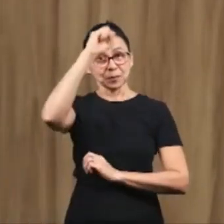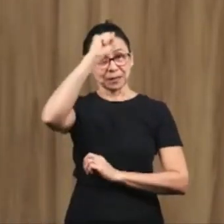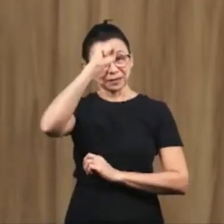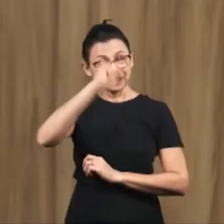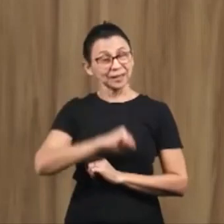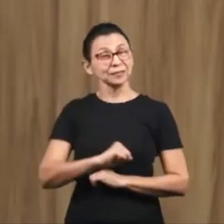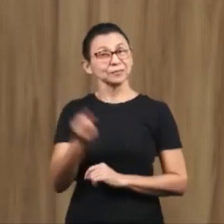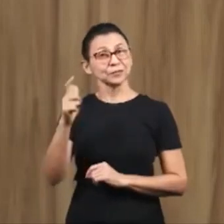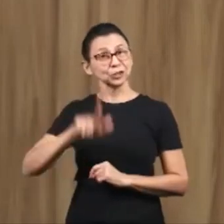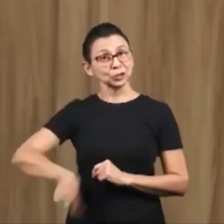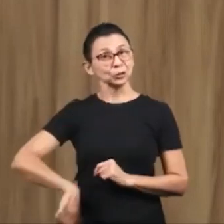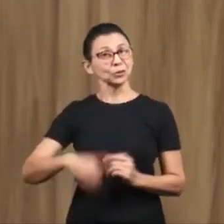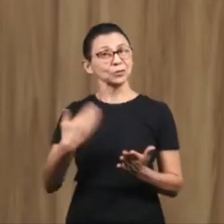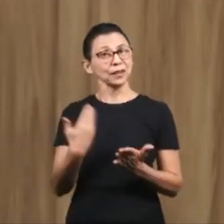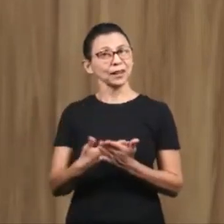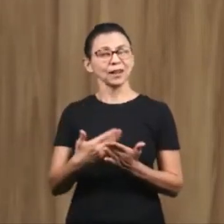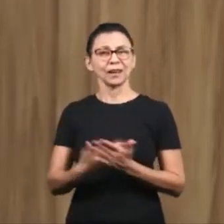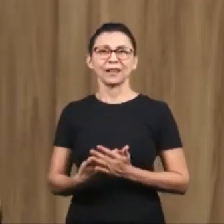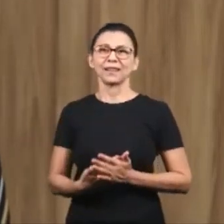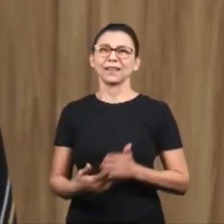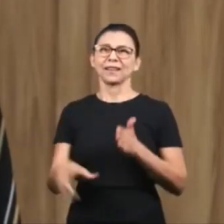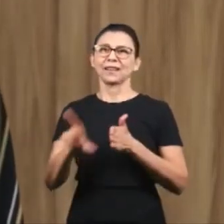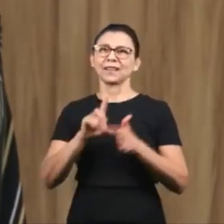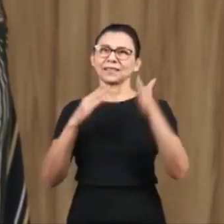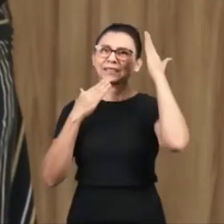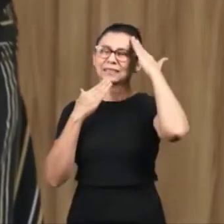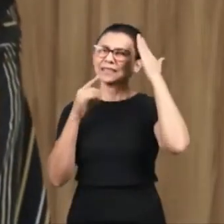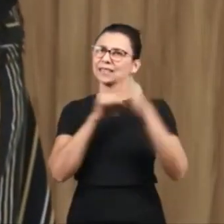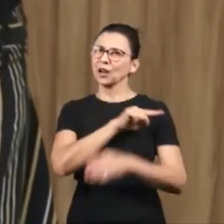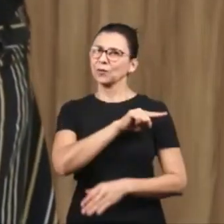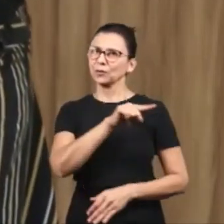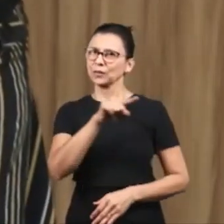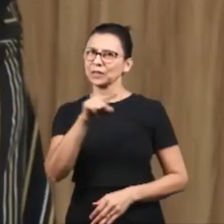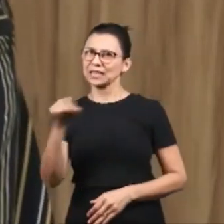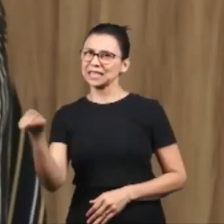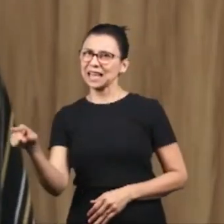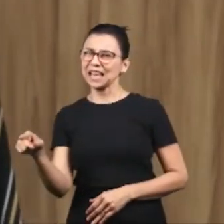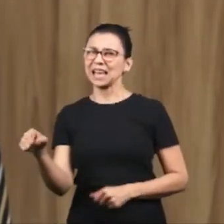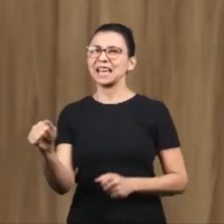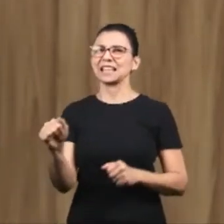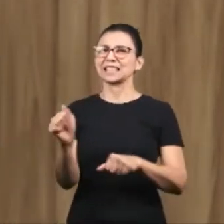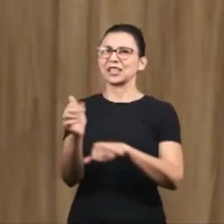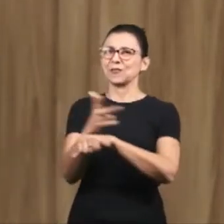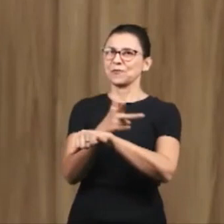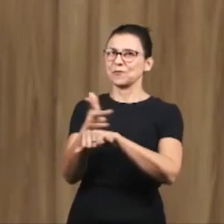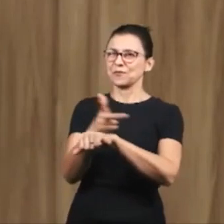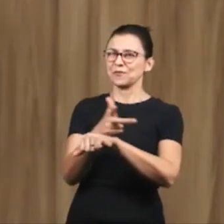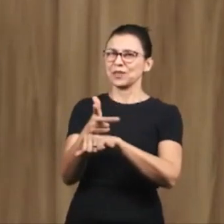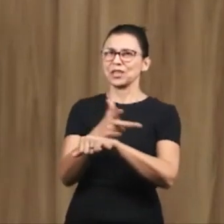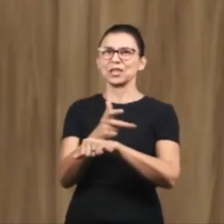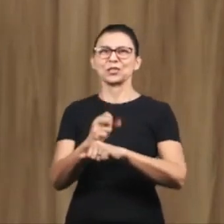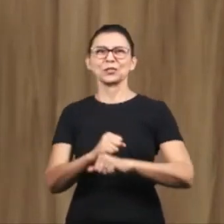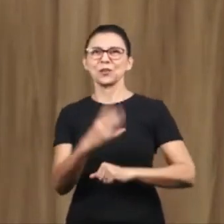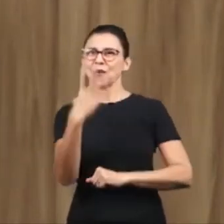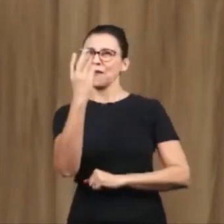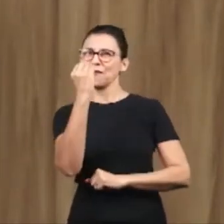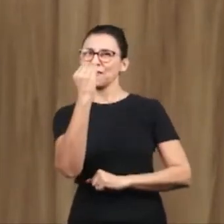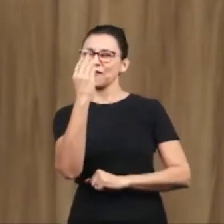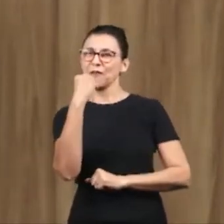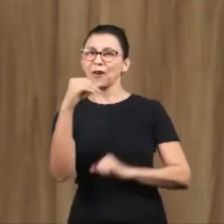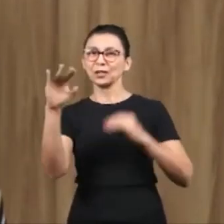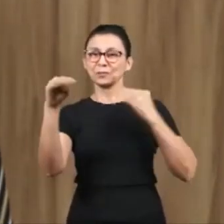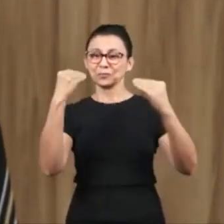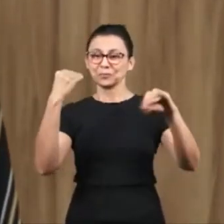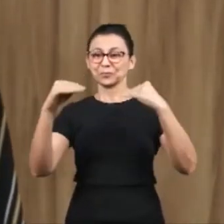aula? Antes, queremos agradecer a todos vocês que têm nos enviado vídeo, foto, tocando